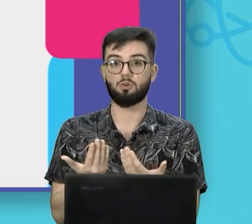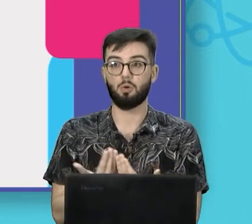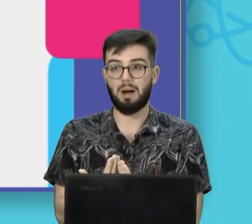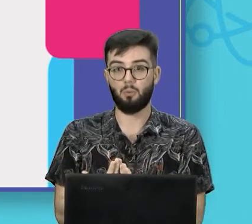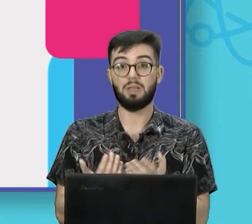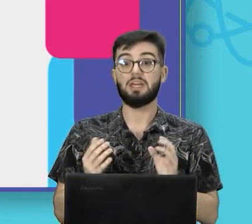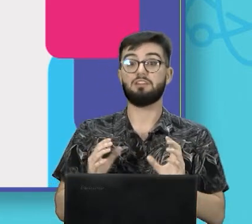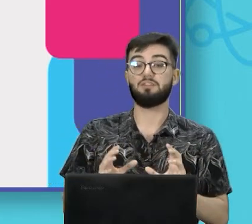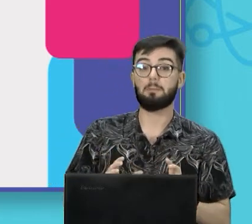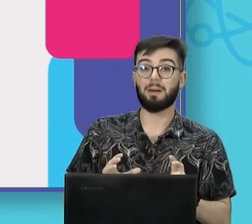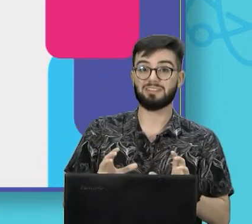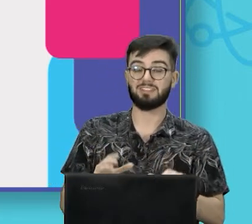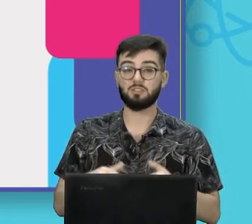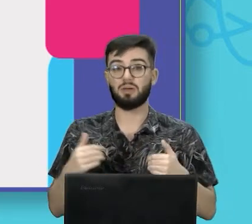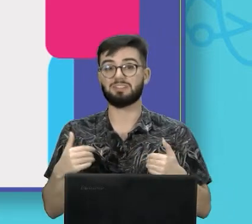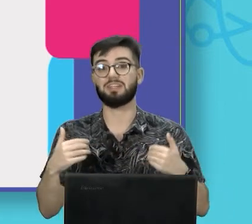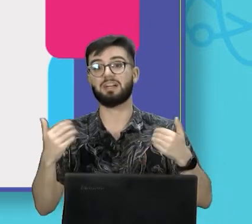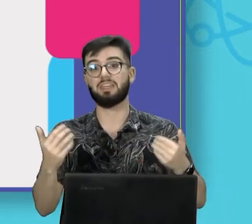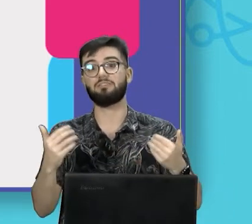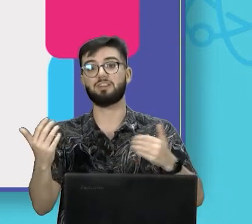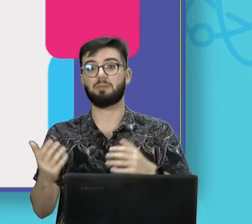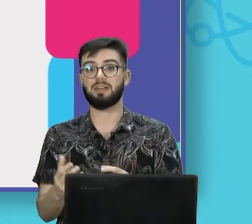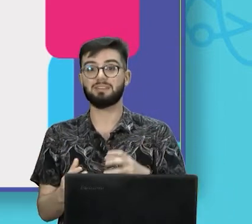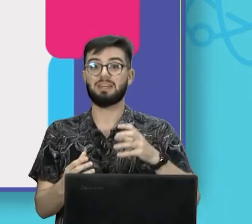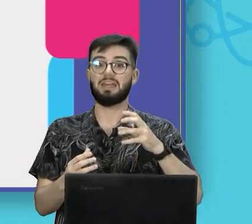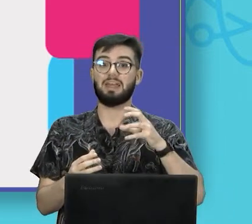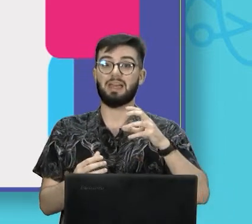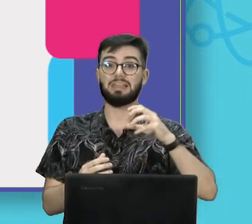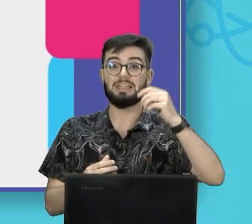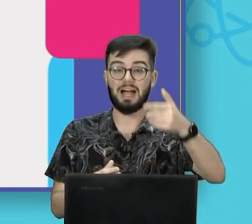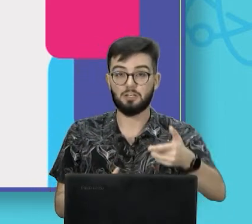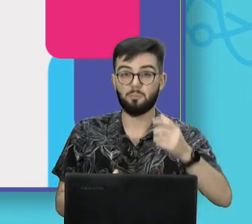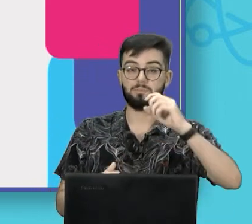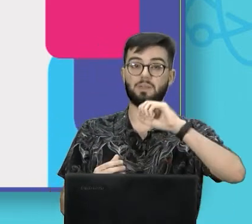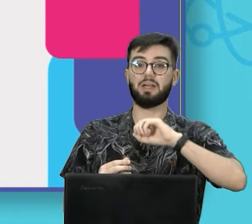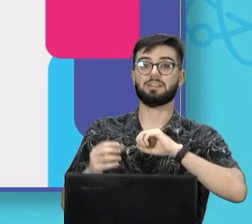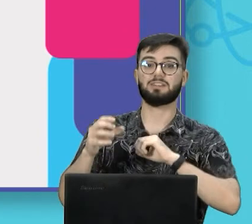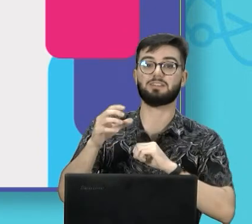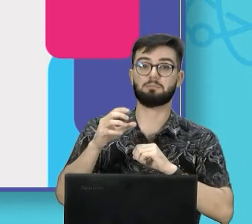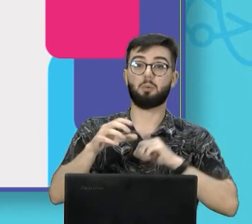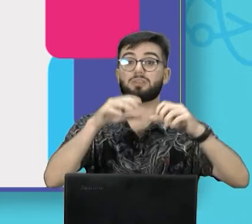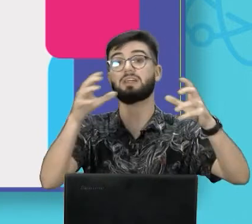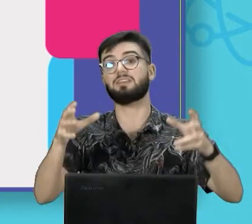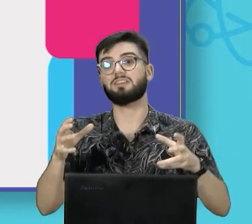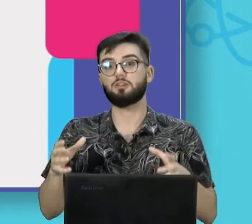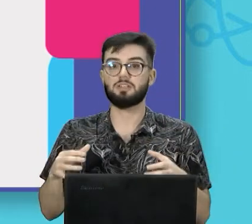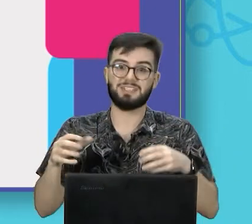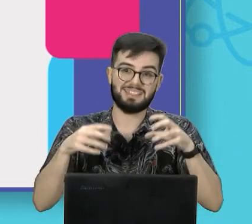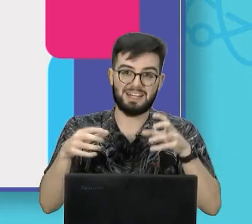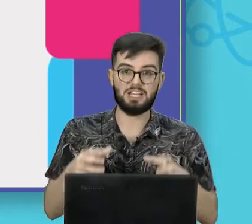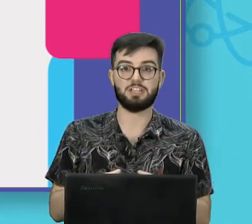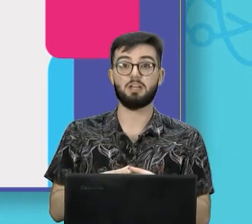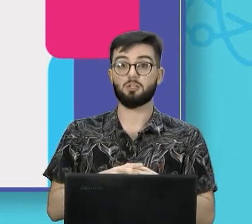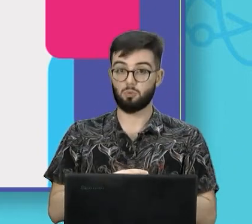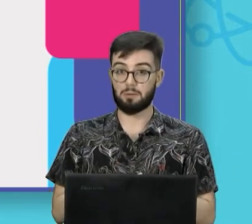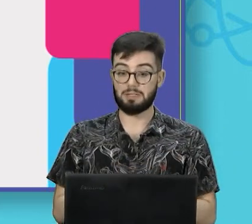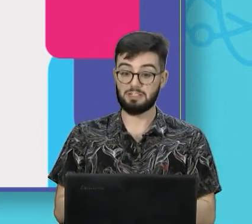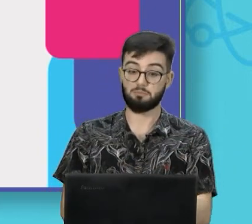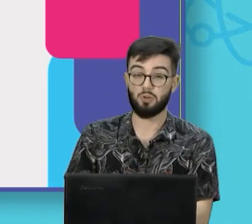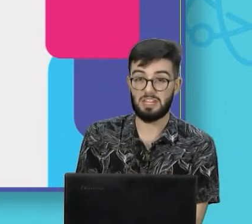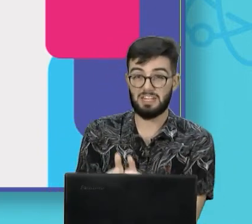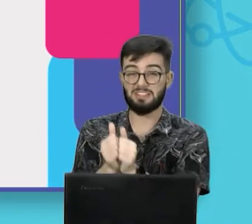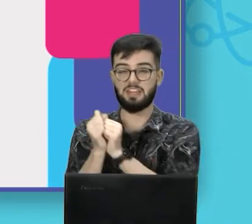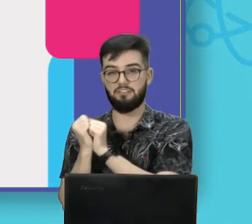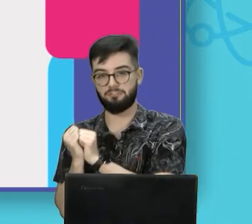capitalismo global e venha passando a ser cada vez mais é ligado essas potências centrais né